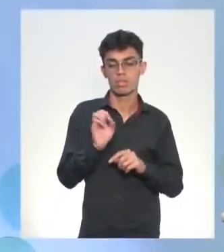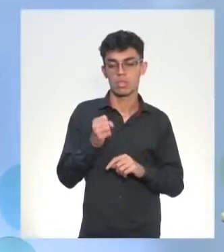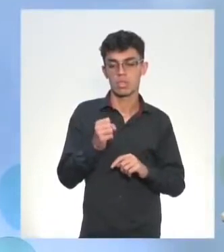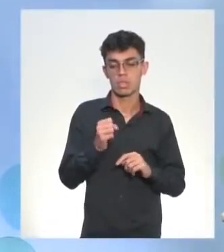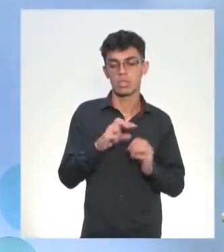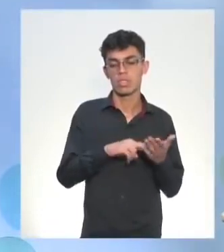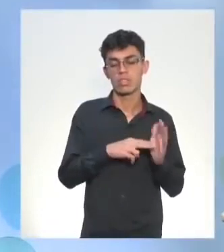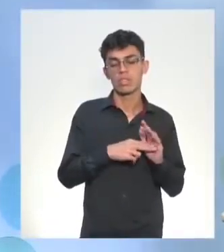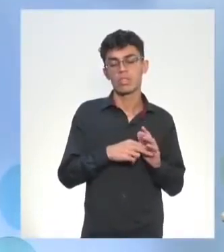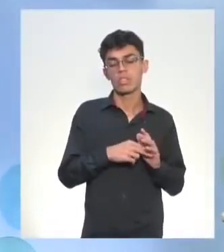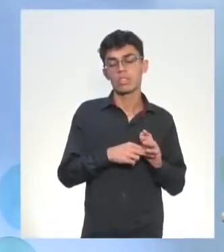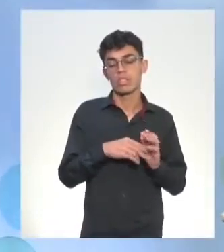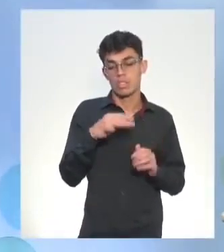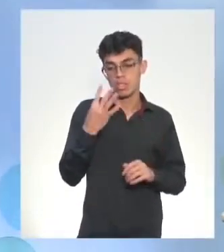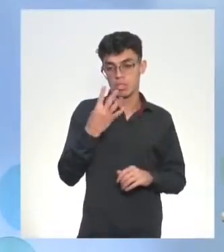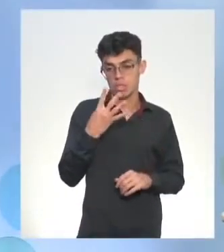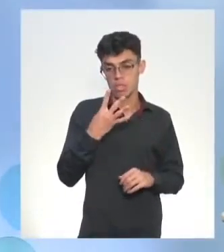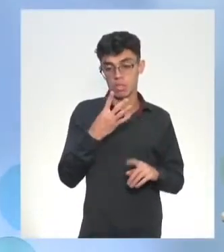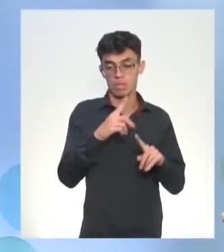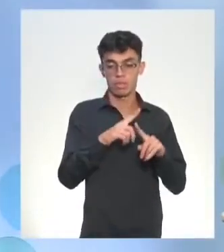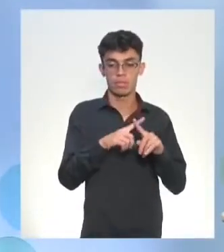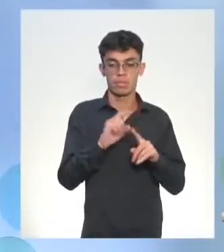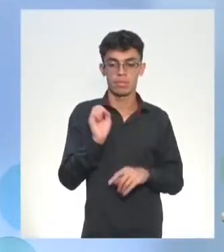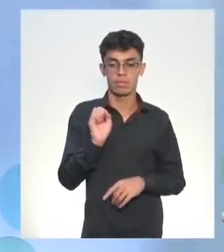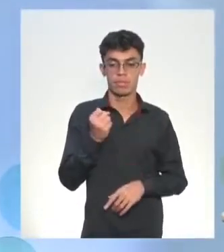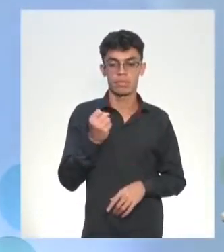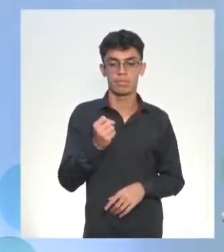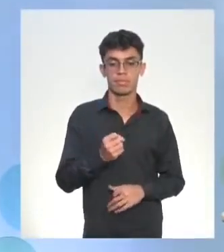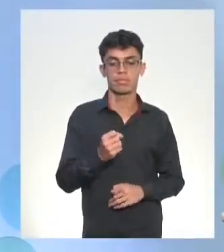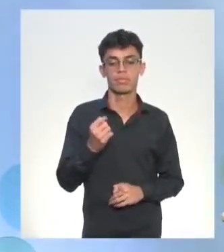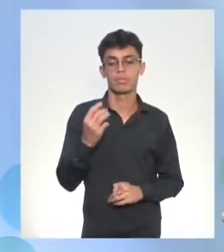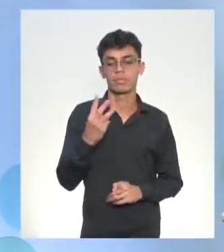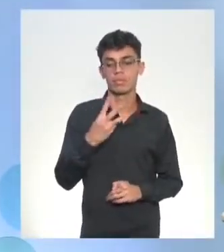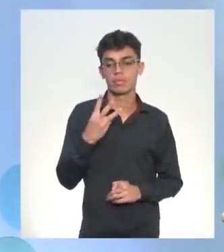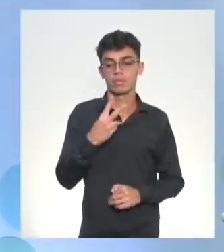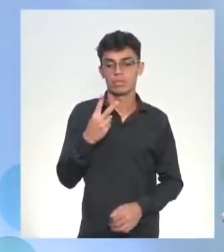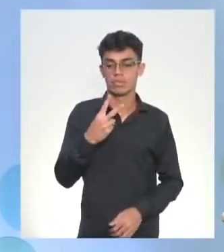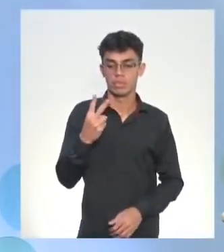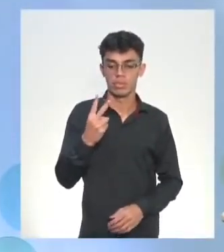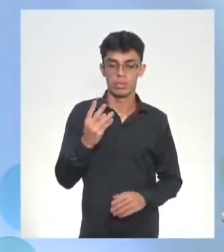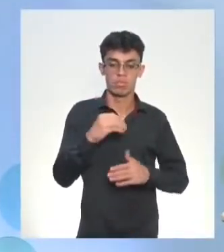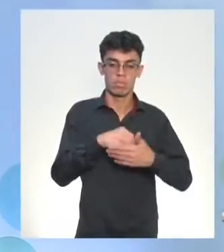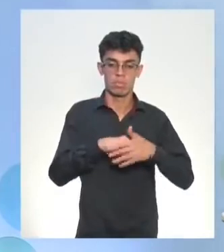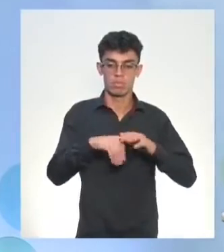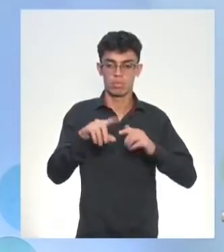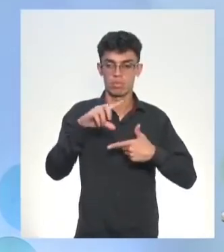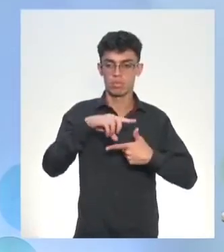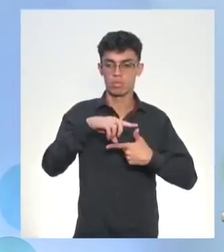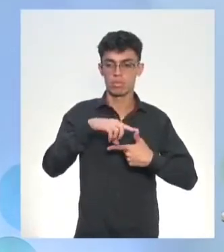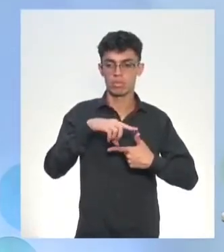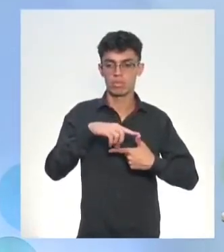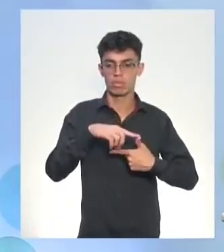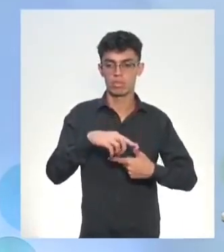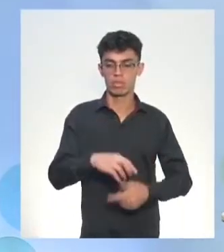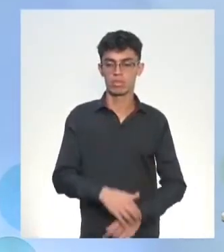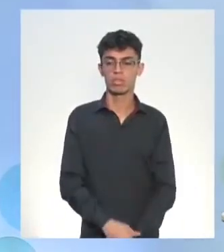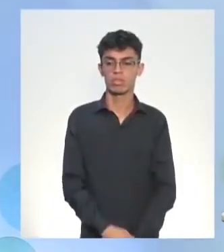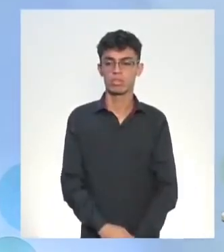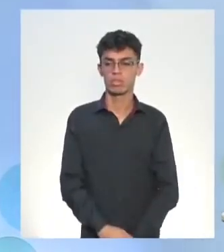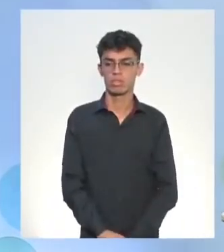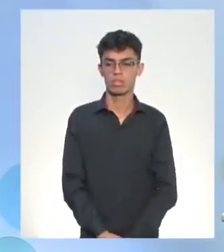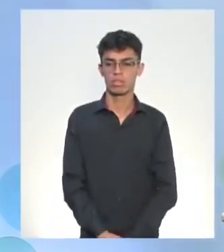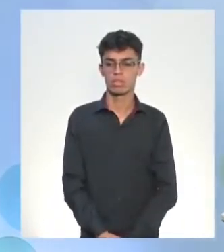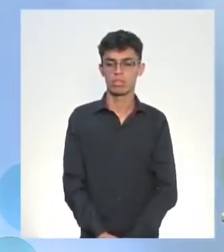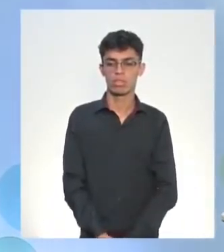né? Do que contar um por um. Muito bem. Então, a gente deu aí 32 de área. Agora, gente, ó, vamos gastar